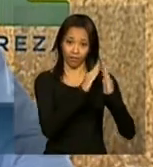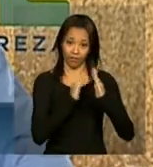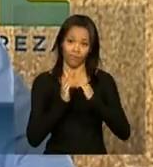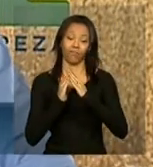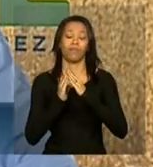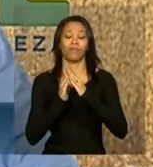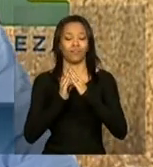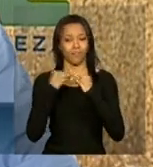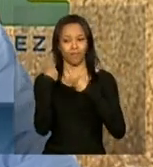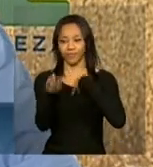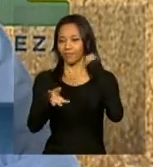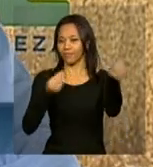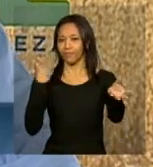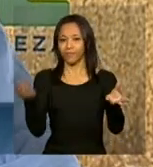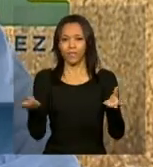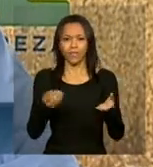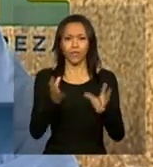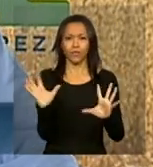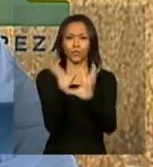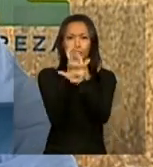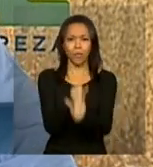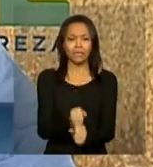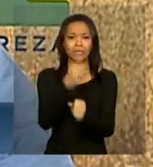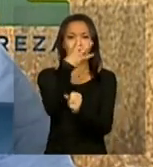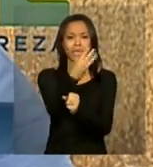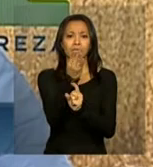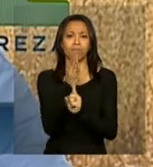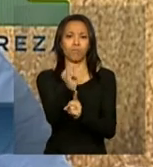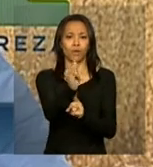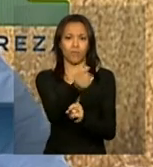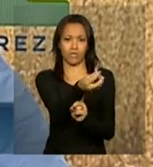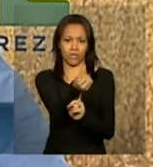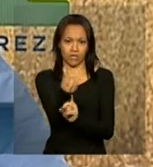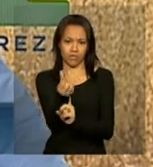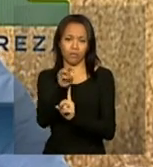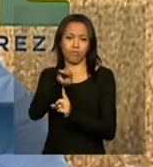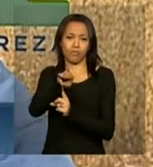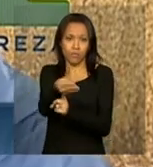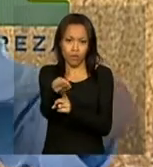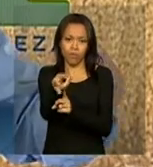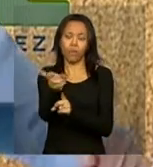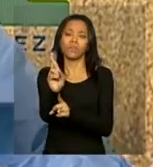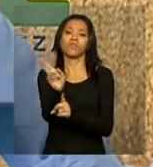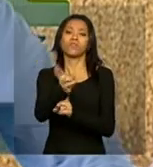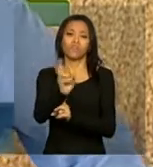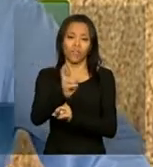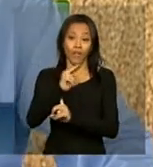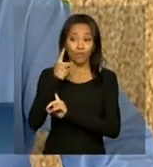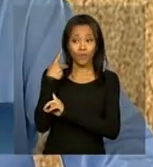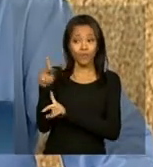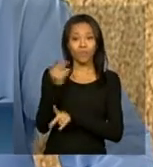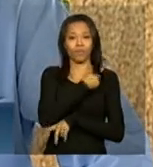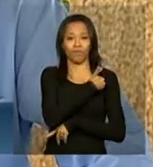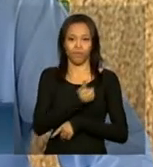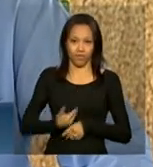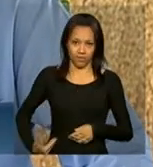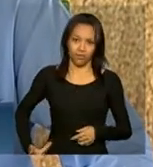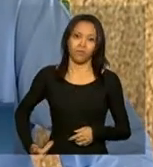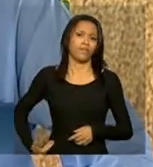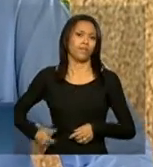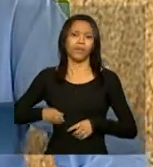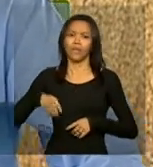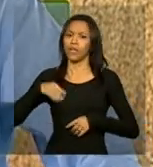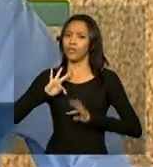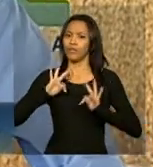um investimento de 3 bilhões e 600 milhões de reais no seu governo em todo